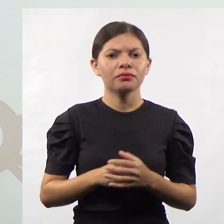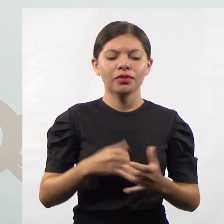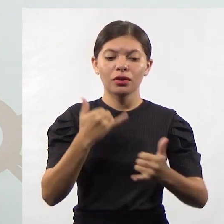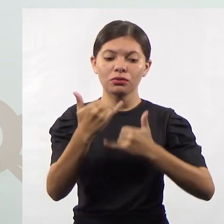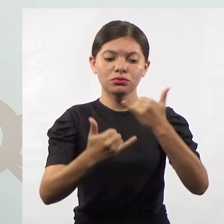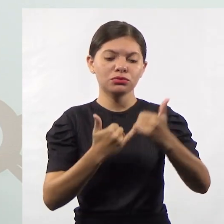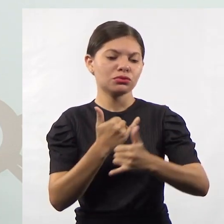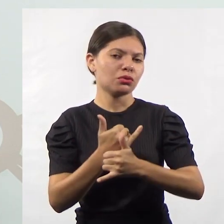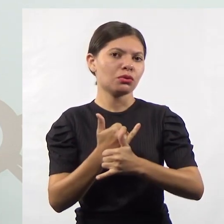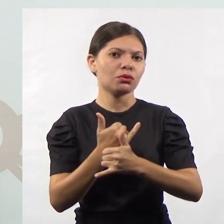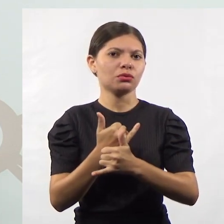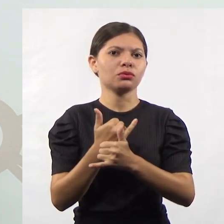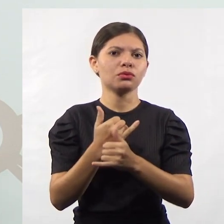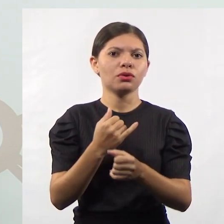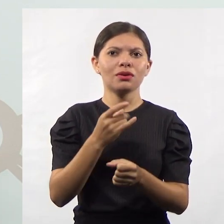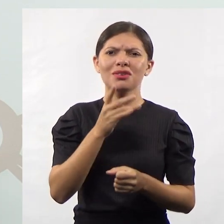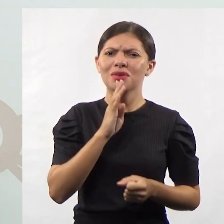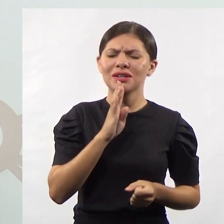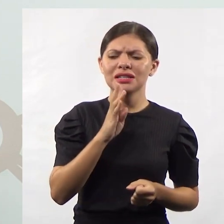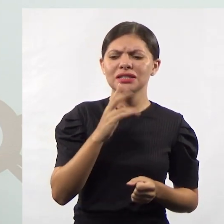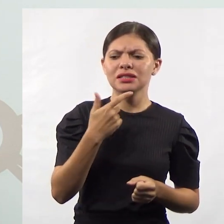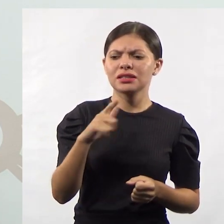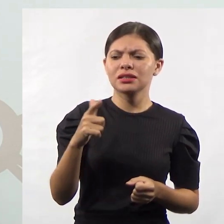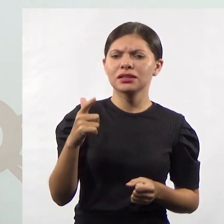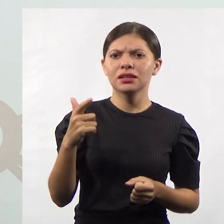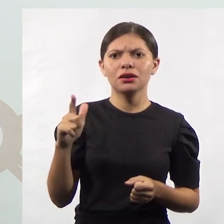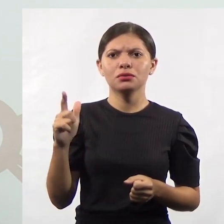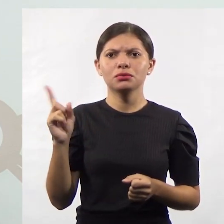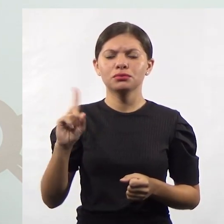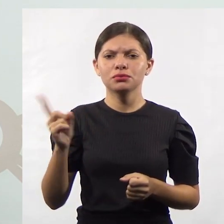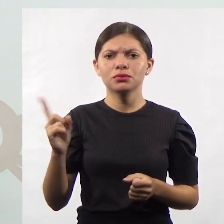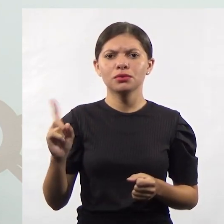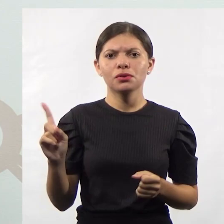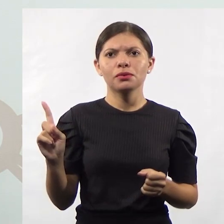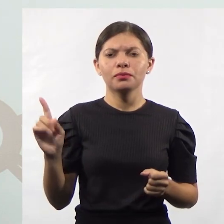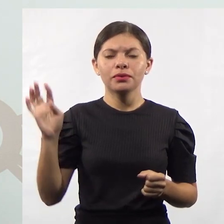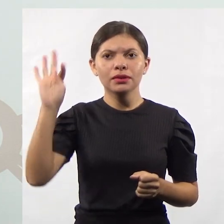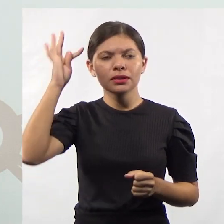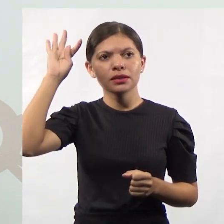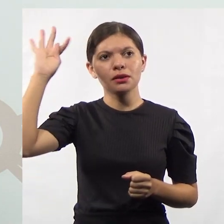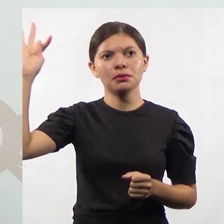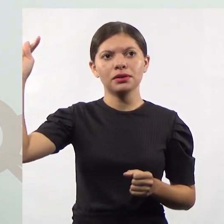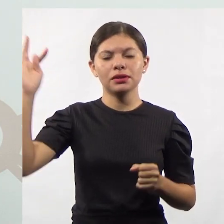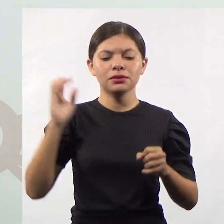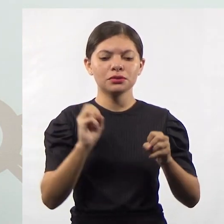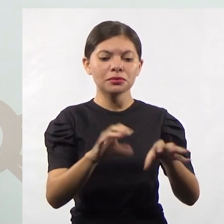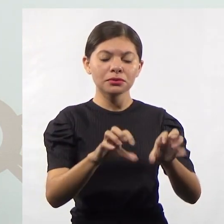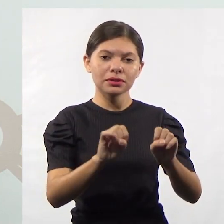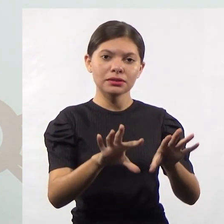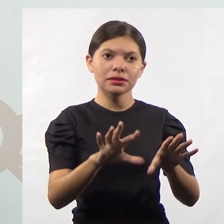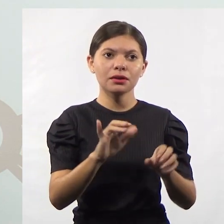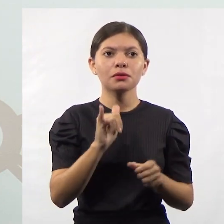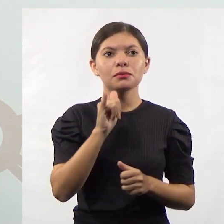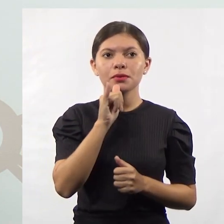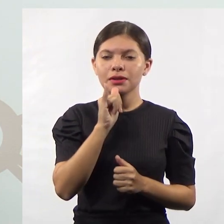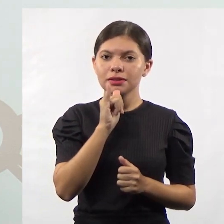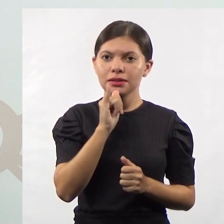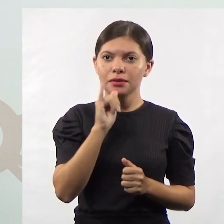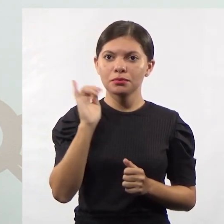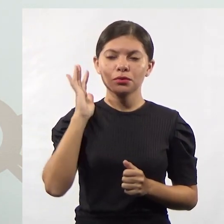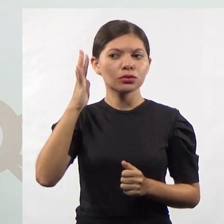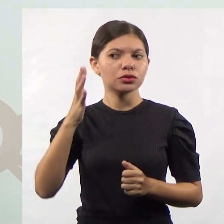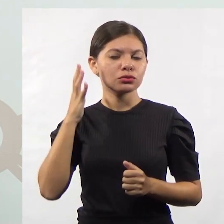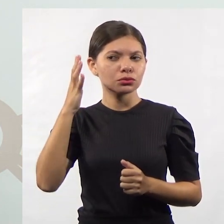um jogo, ou você não conhece uma teoria sobre educação, por exemplo, a teoria